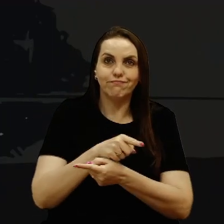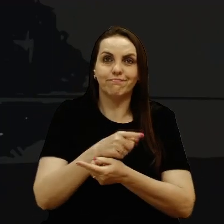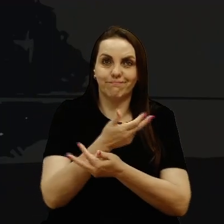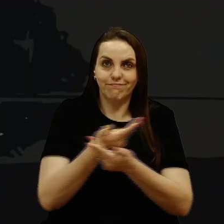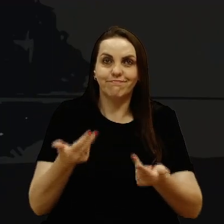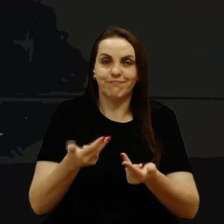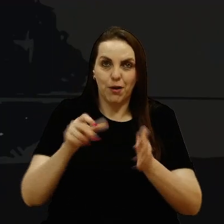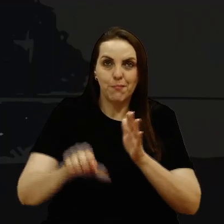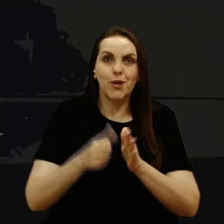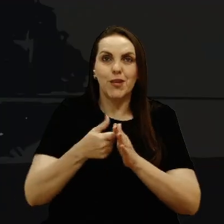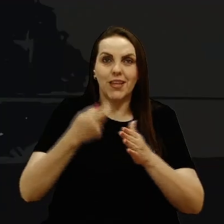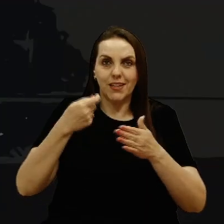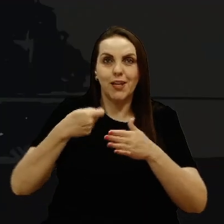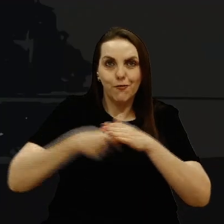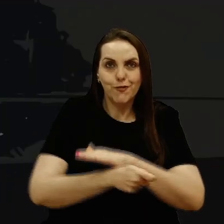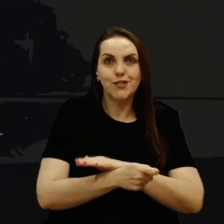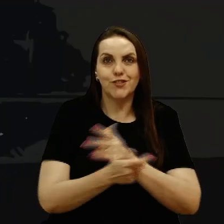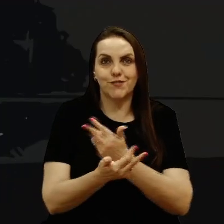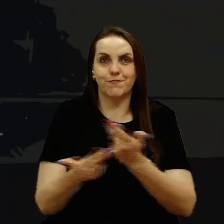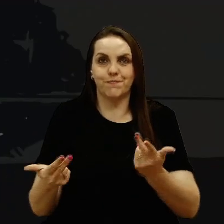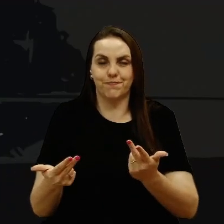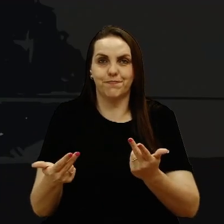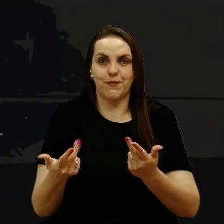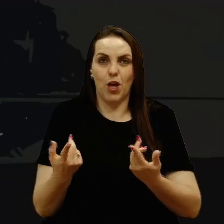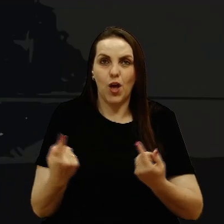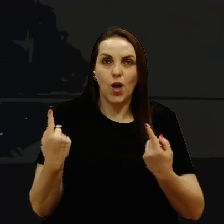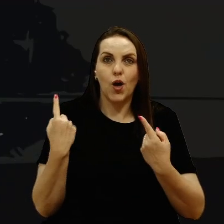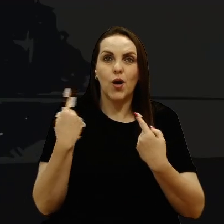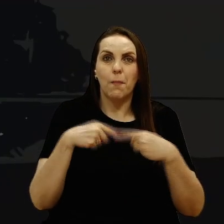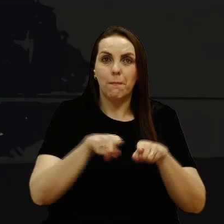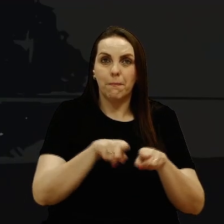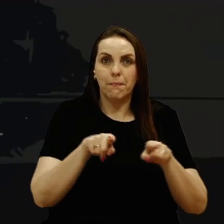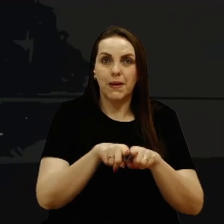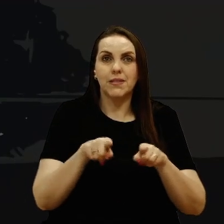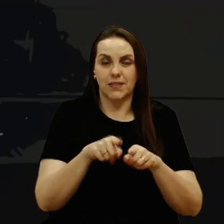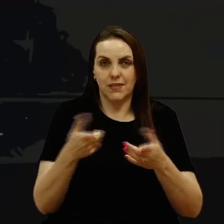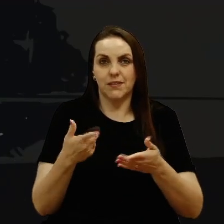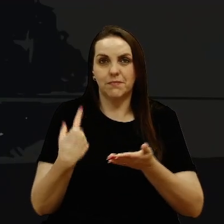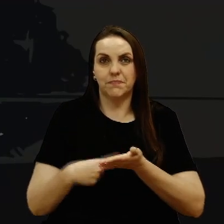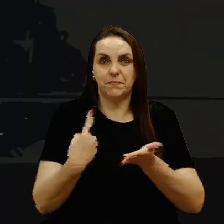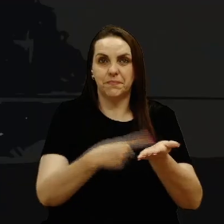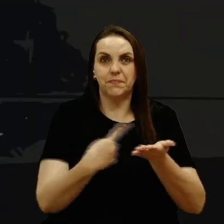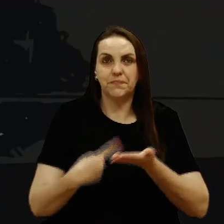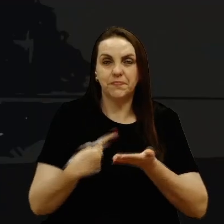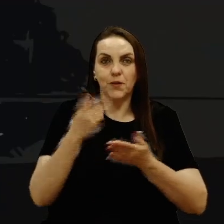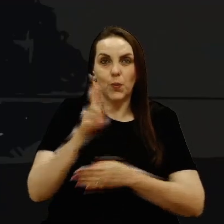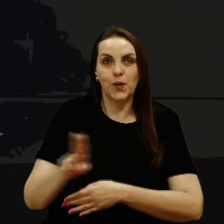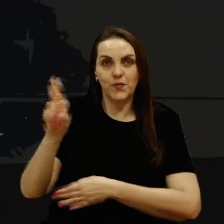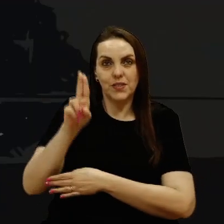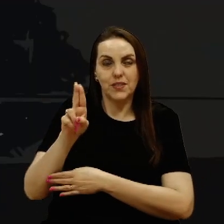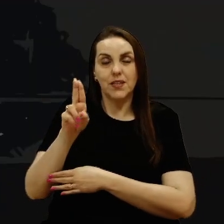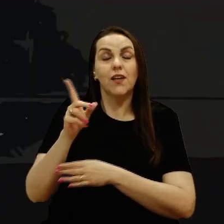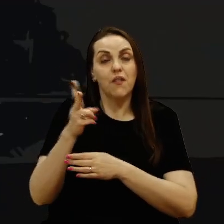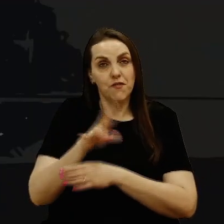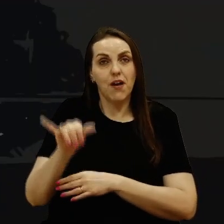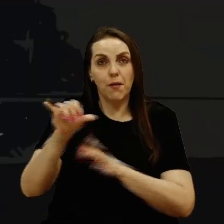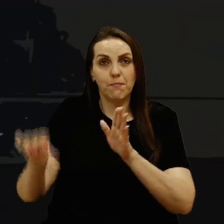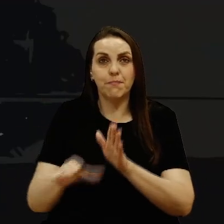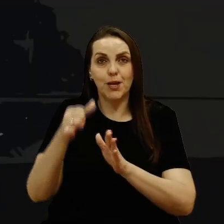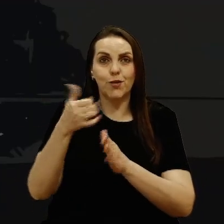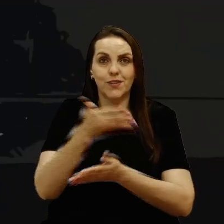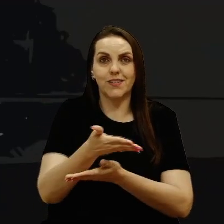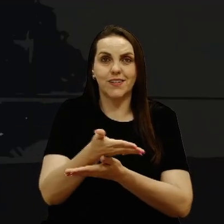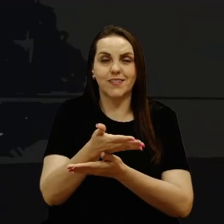disso. Esse convênio que nós vamos aprovar com as universidades, né, esse convênio que nós vamos fazer, vai reverter em melhorias que nós vamos poder reaplicar